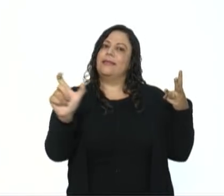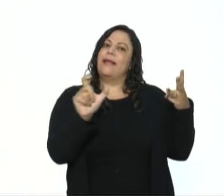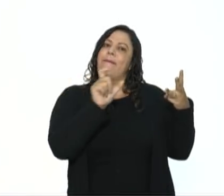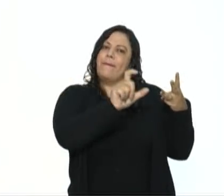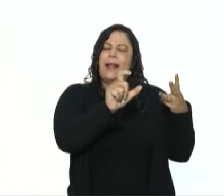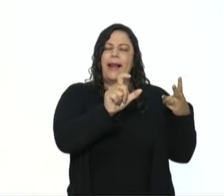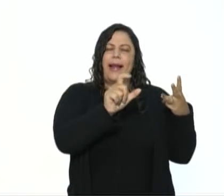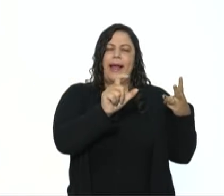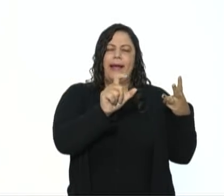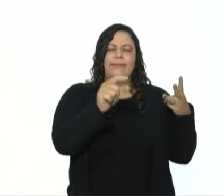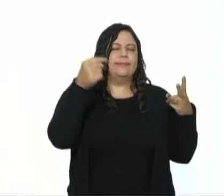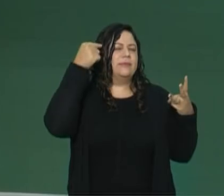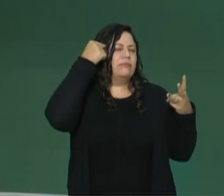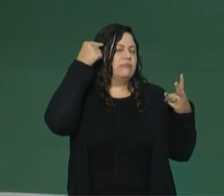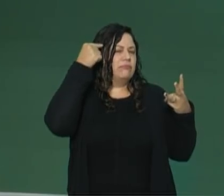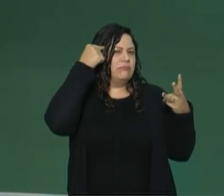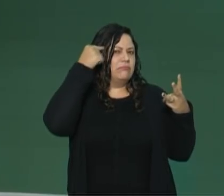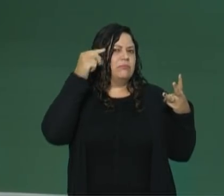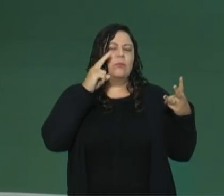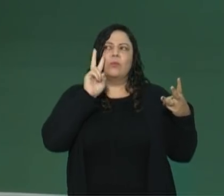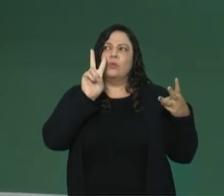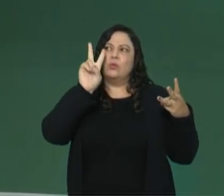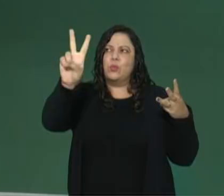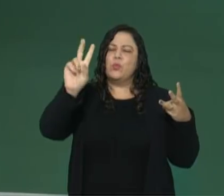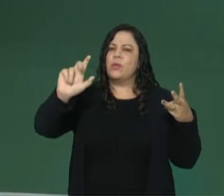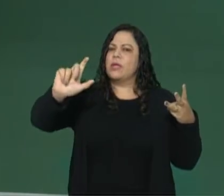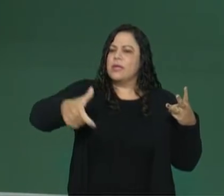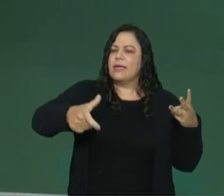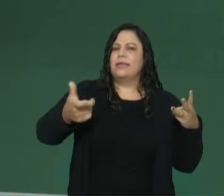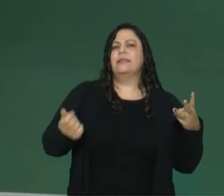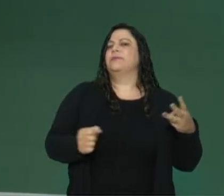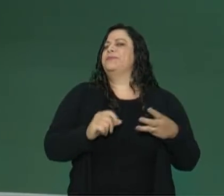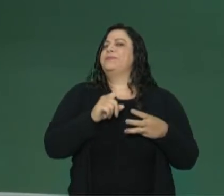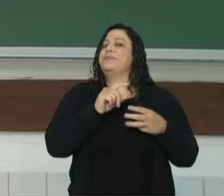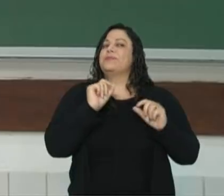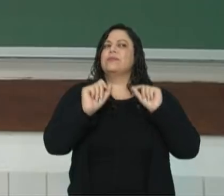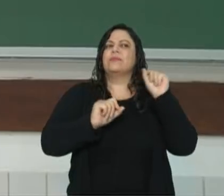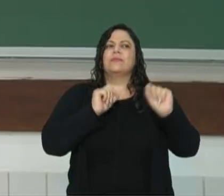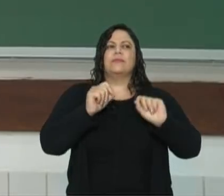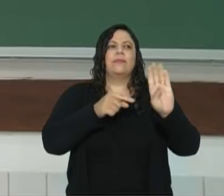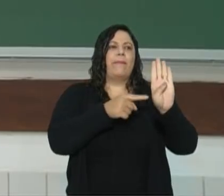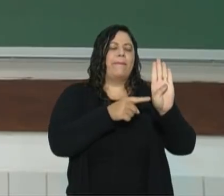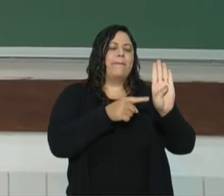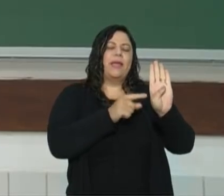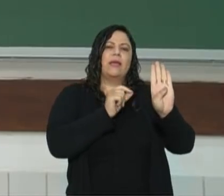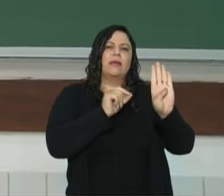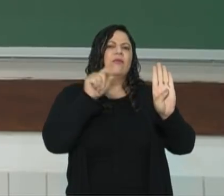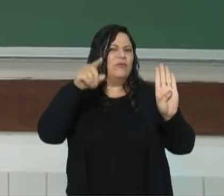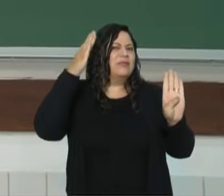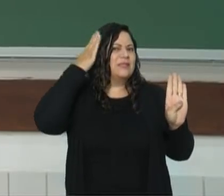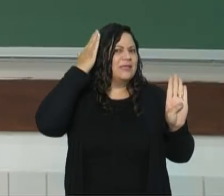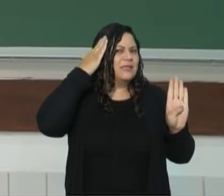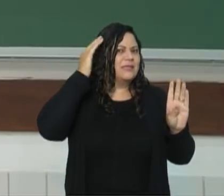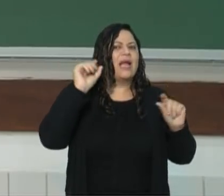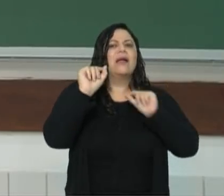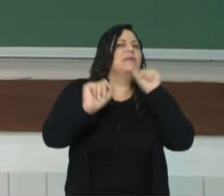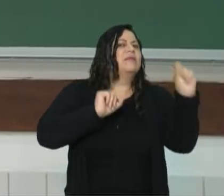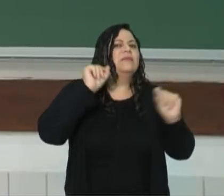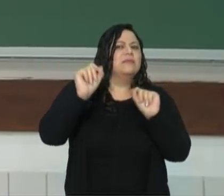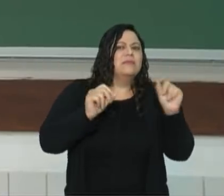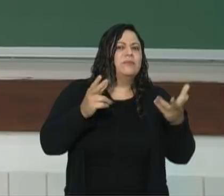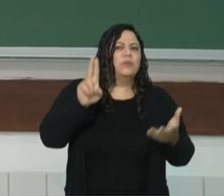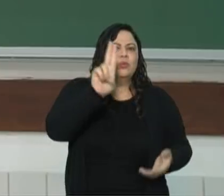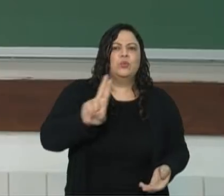ouvir a expressão cartão de crédito. Né? Letra B. Você sabe como funciona o cartão de